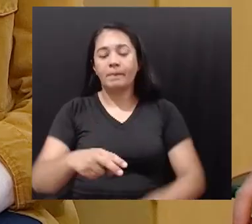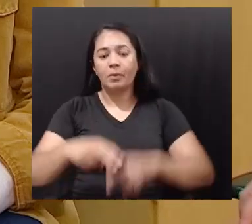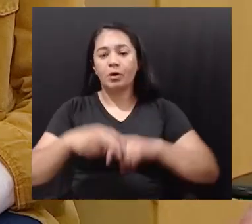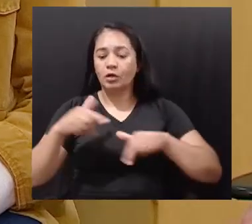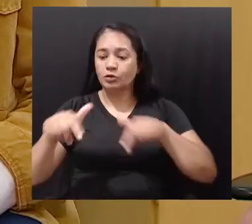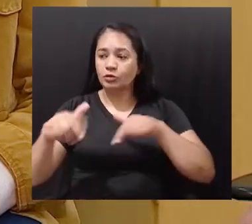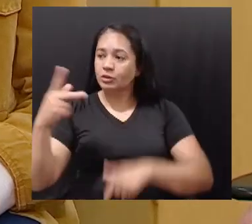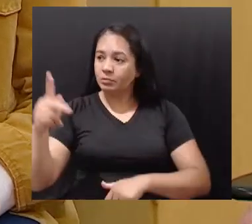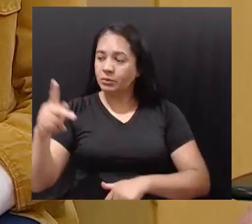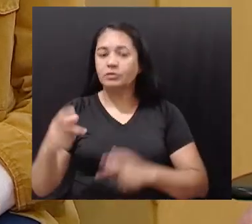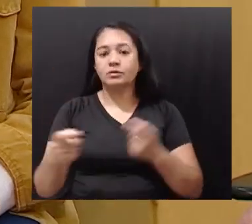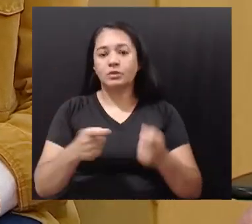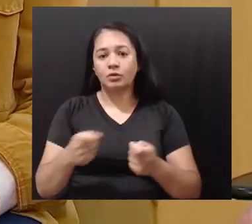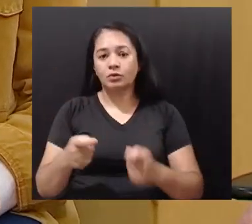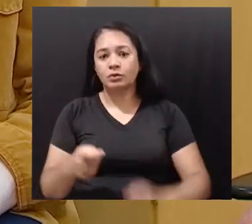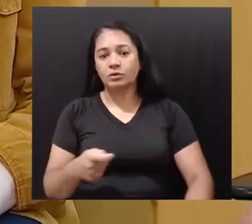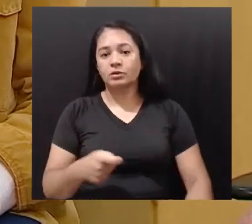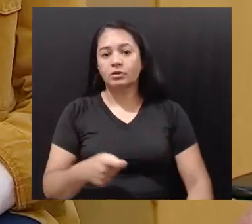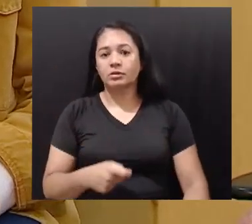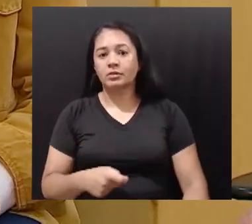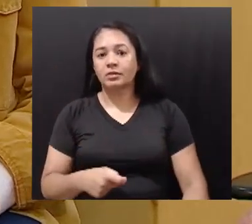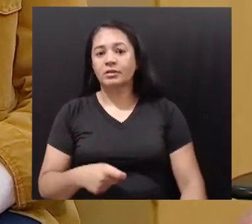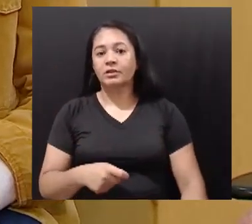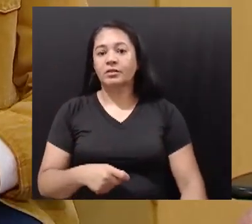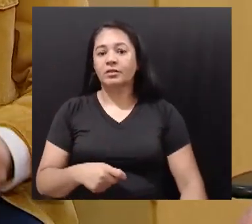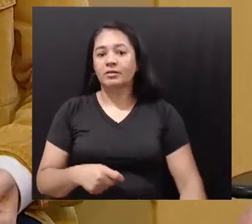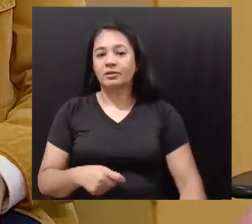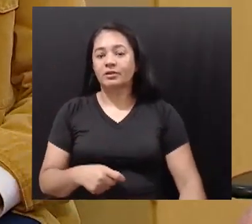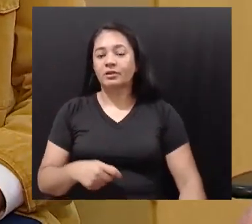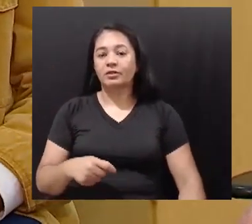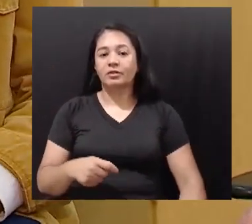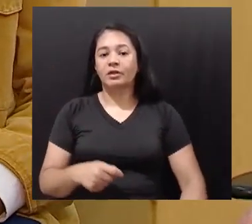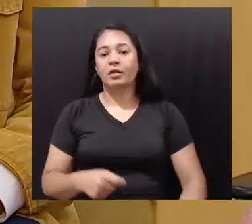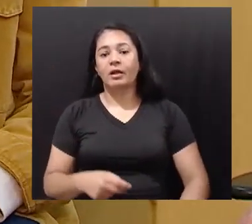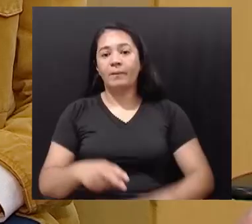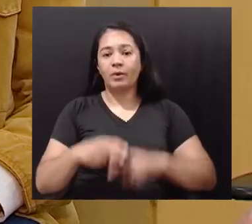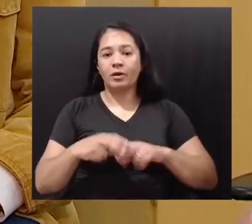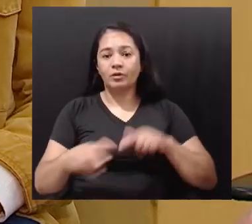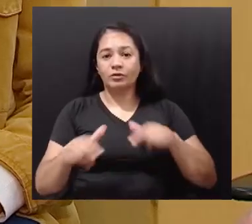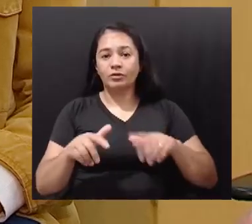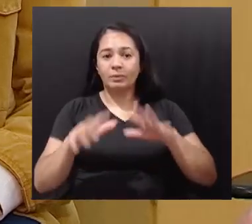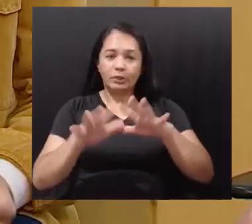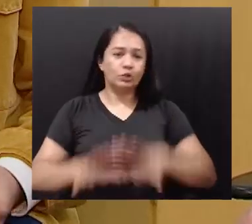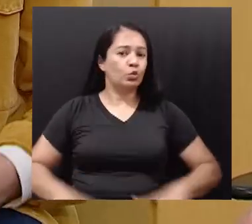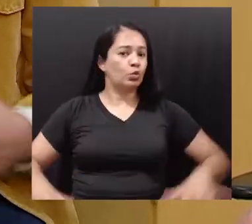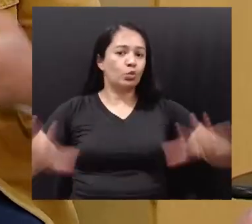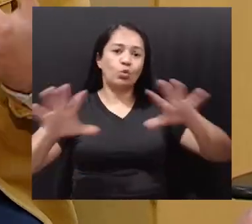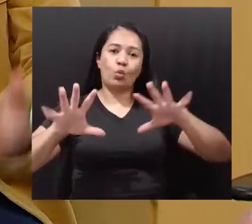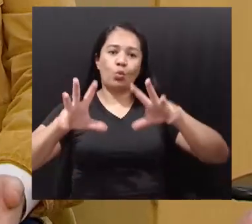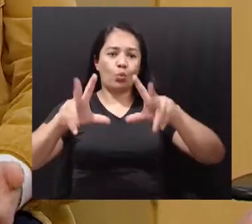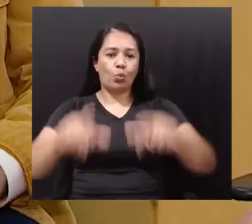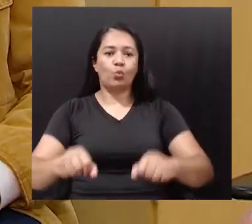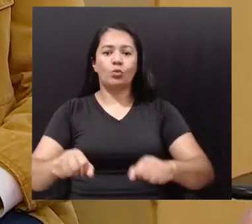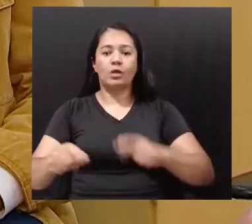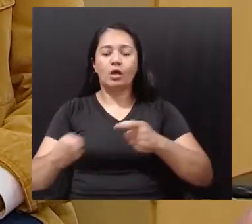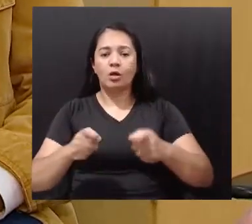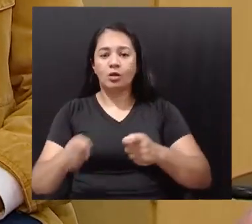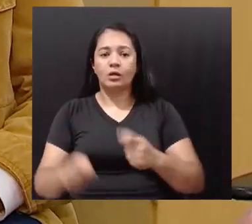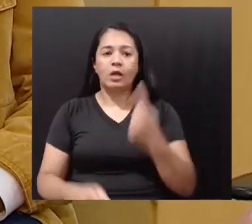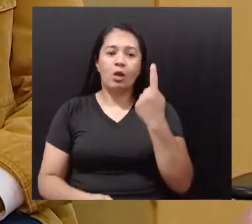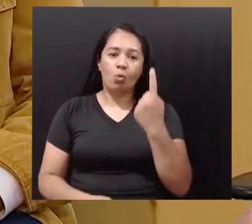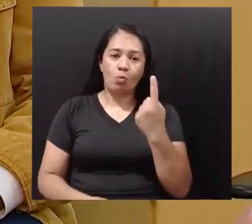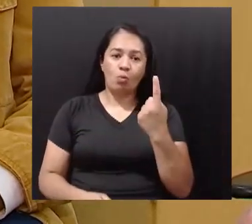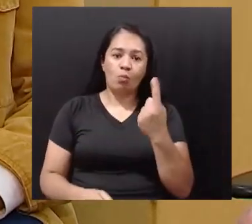Controladoria, né? É o fruto do trabalho da Câmara como um todo. A Controladoria é uma